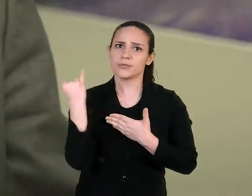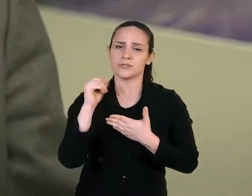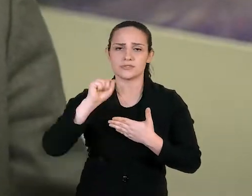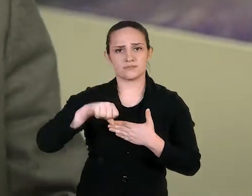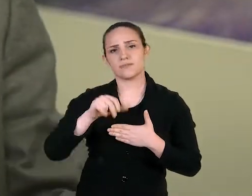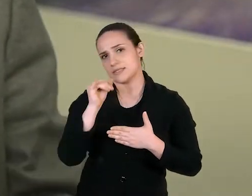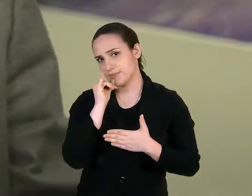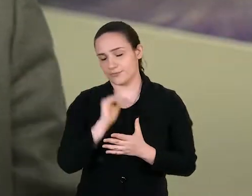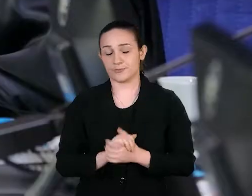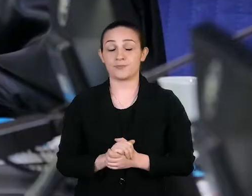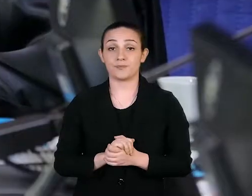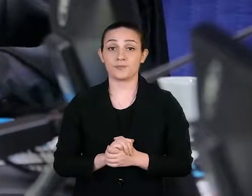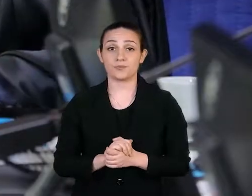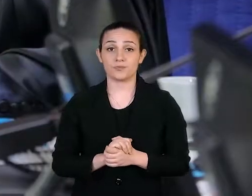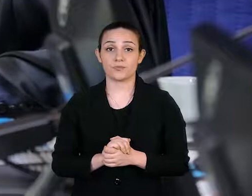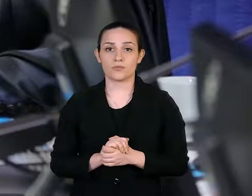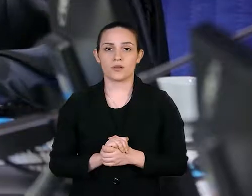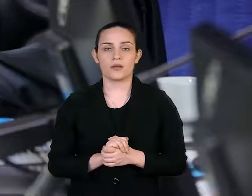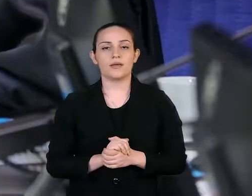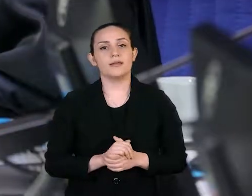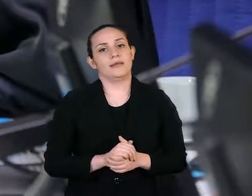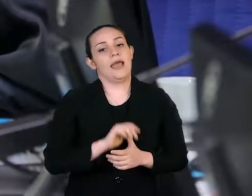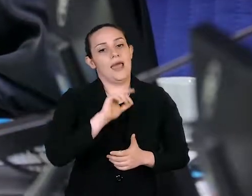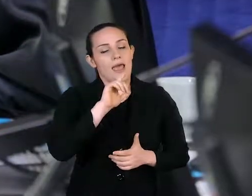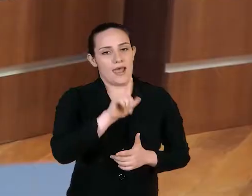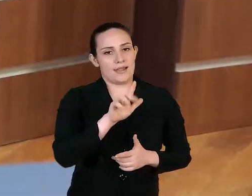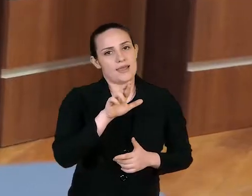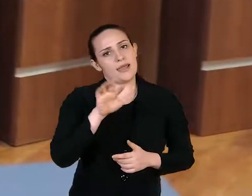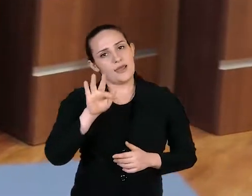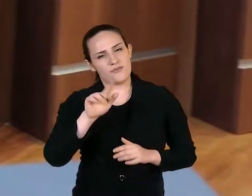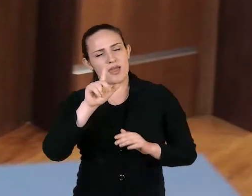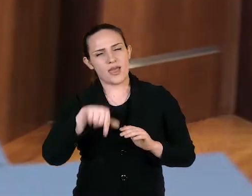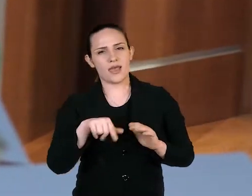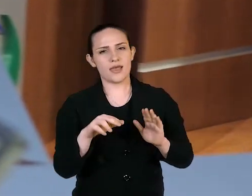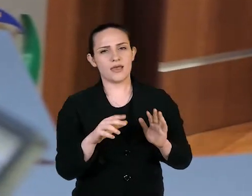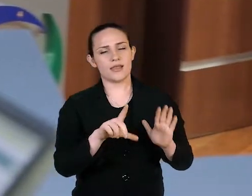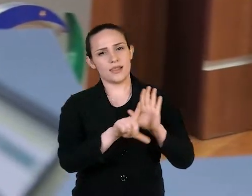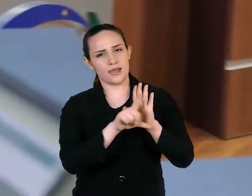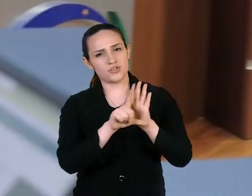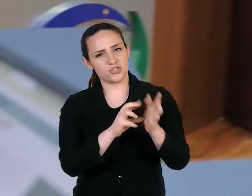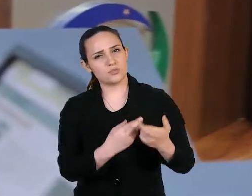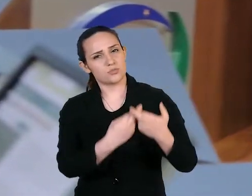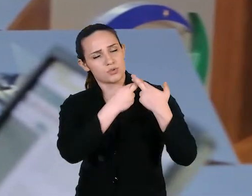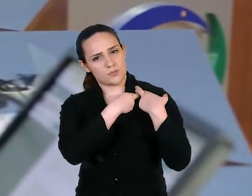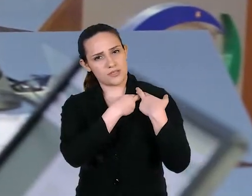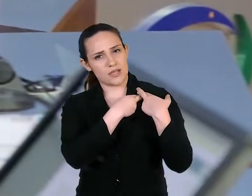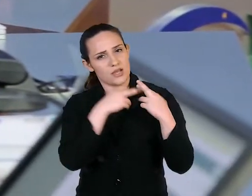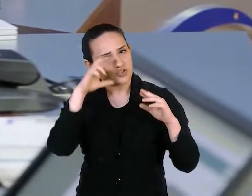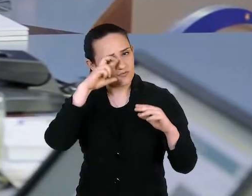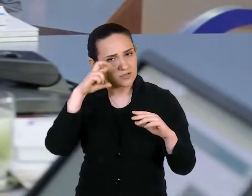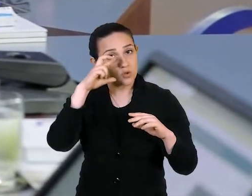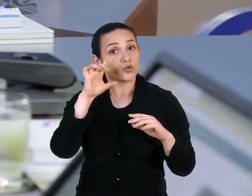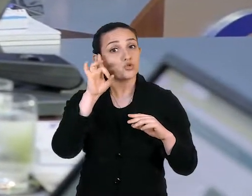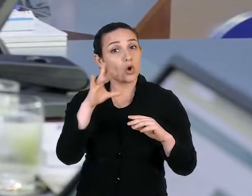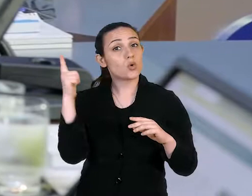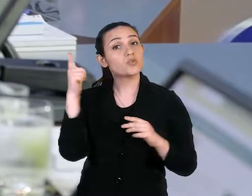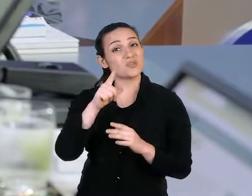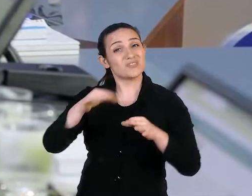considerável. Por exemplo, a Lei de Responsabilidade Fiscal, que completou agora 12 anos, ela só se